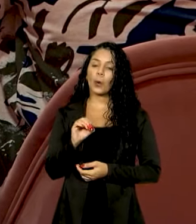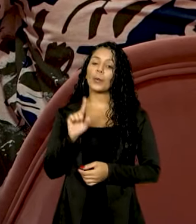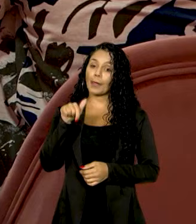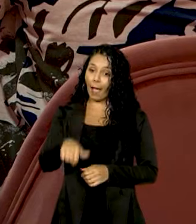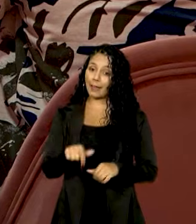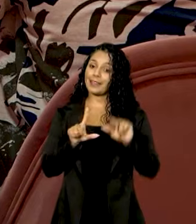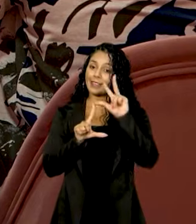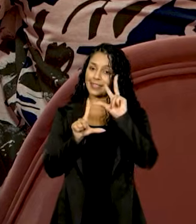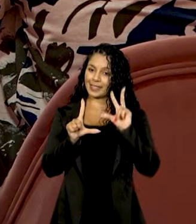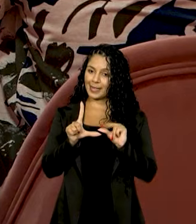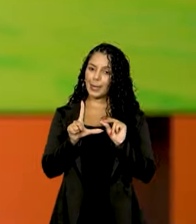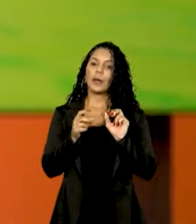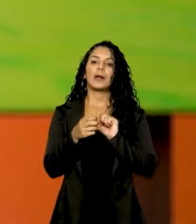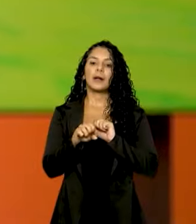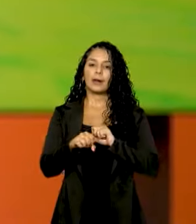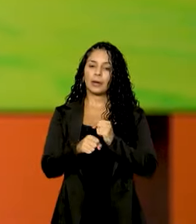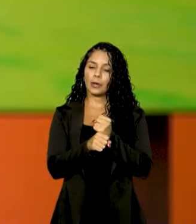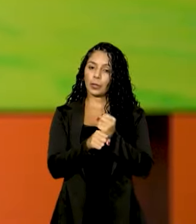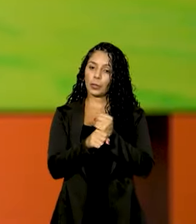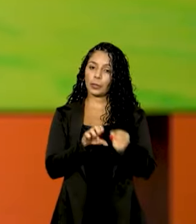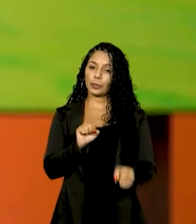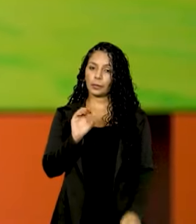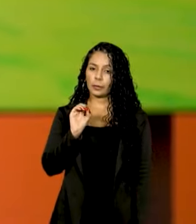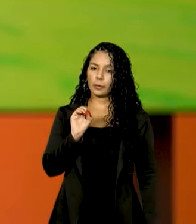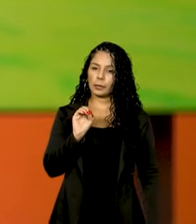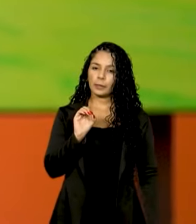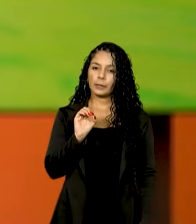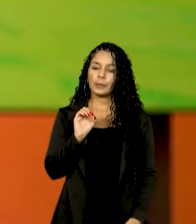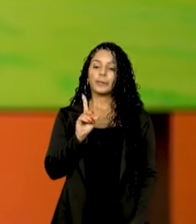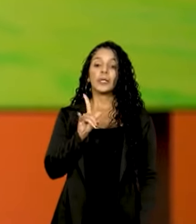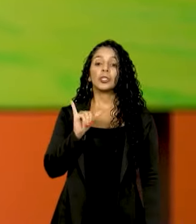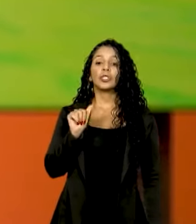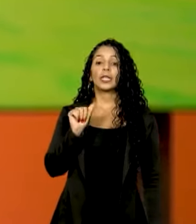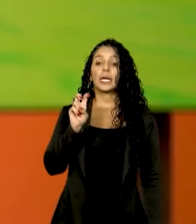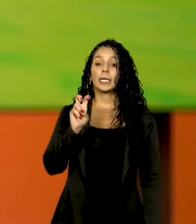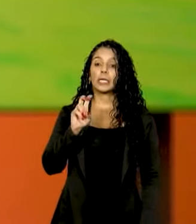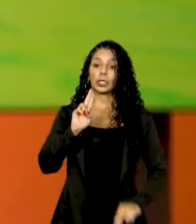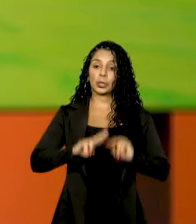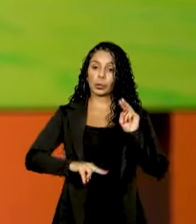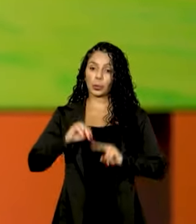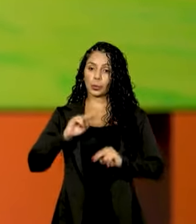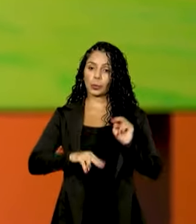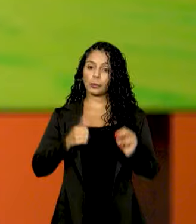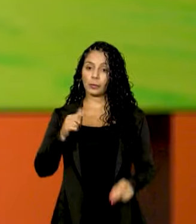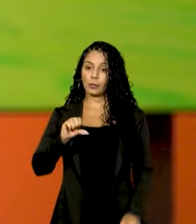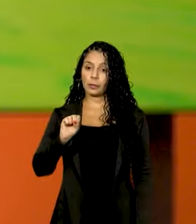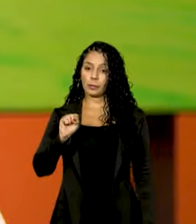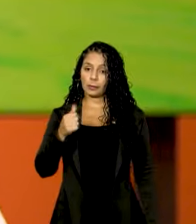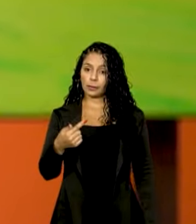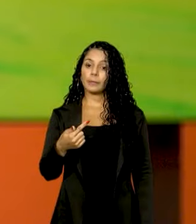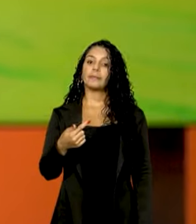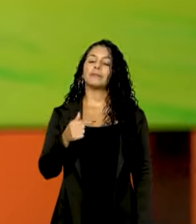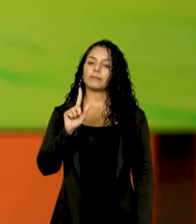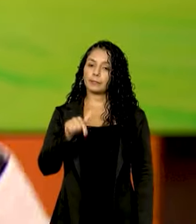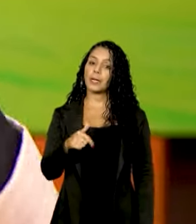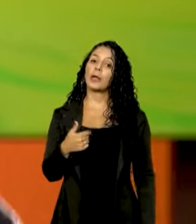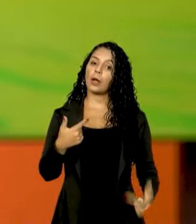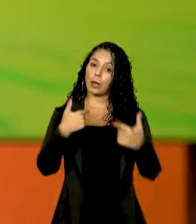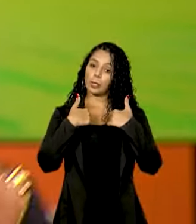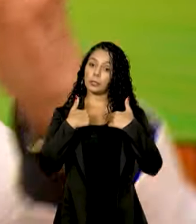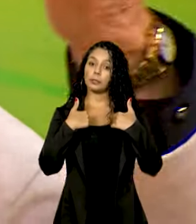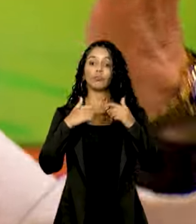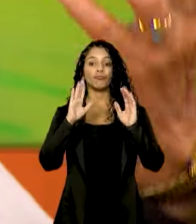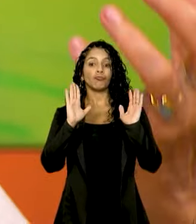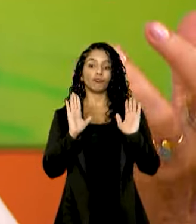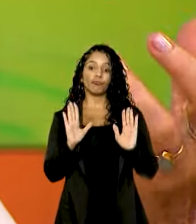casa. Aqui na casa, nos anos 80. Ele estreou dia 15 de junho de 87. E era aqui, eu